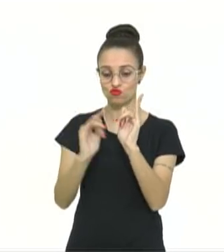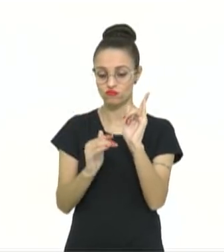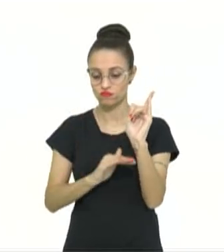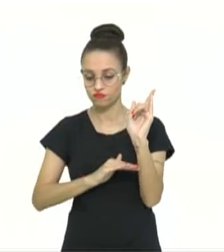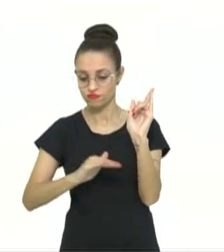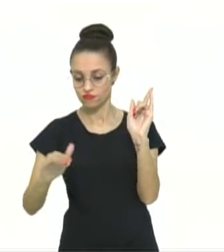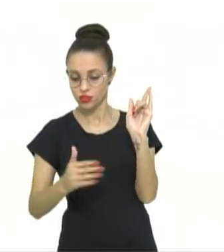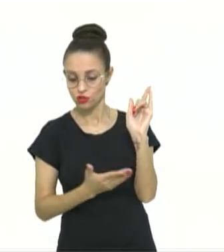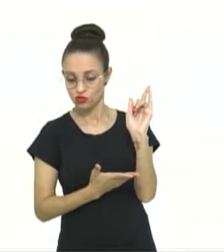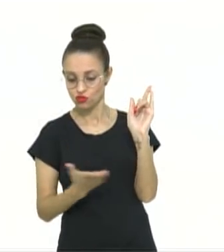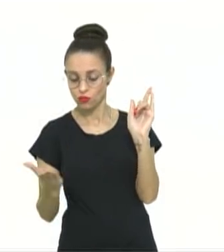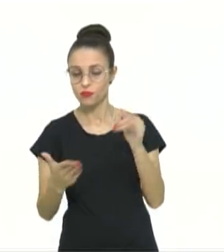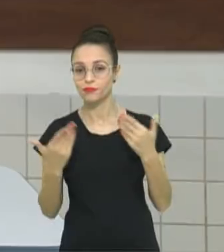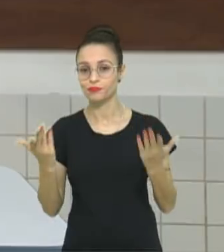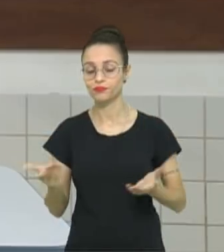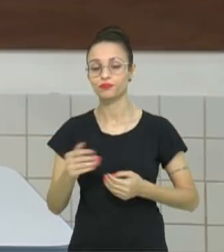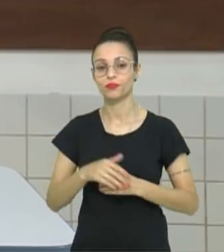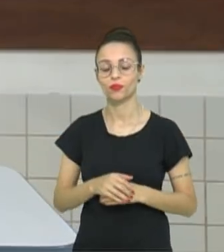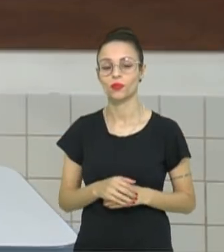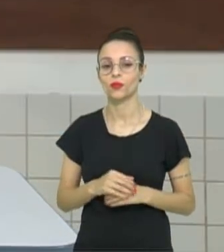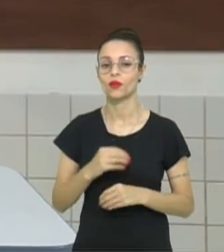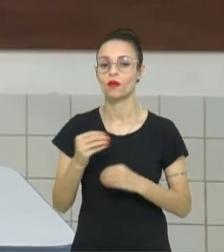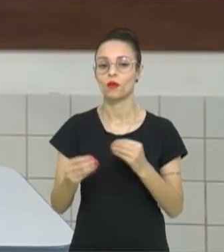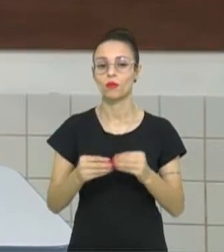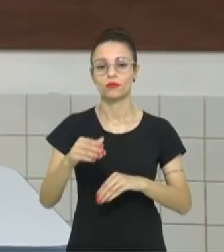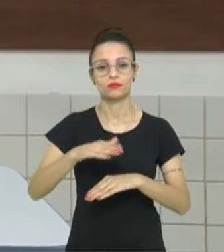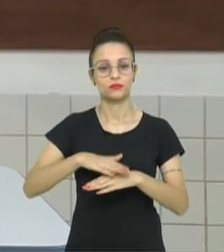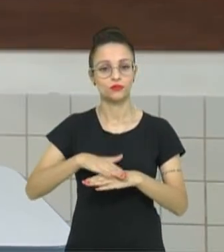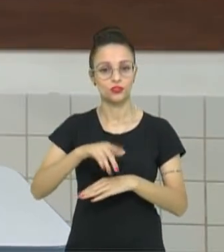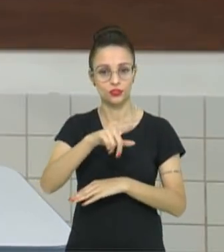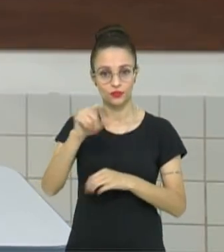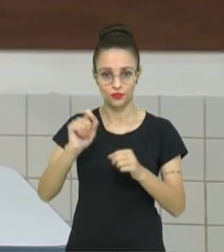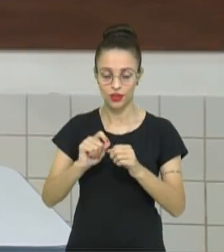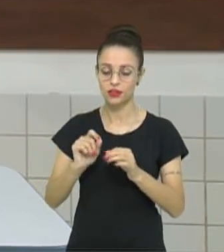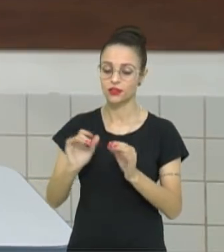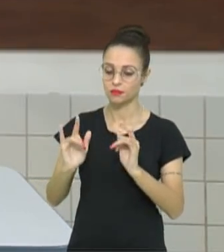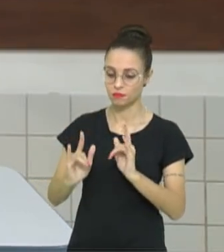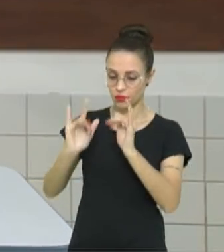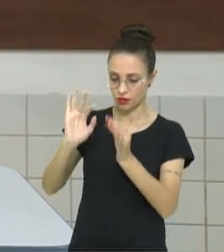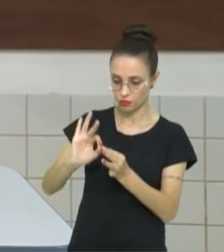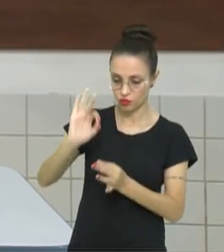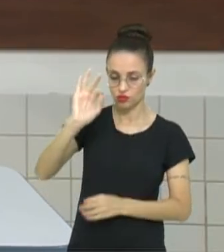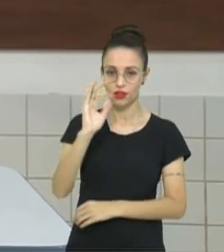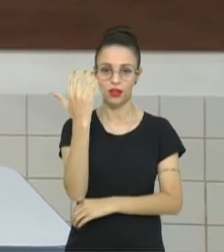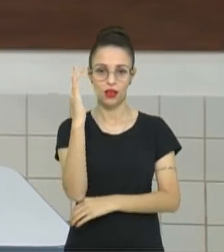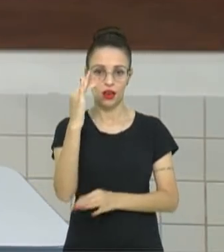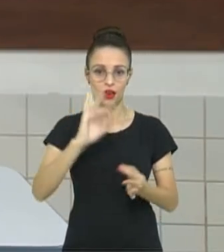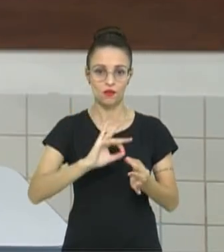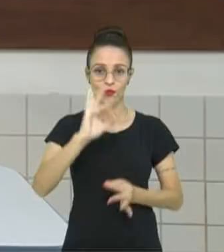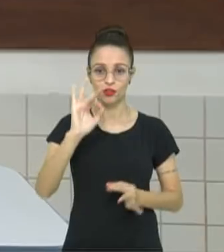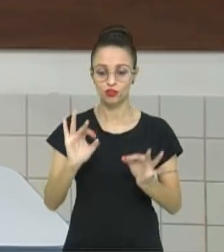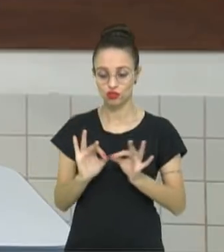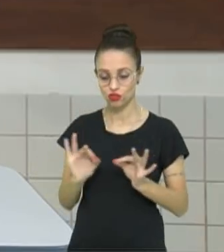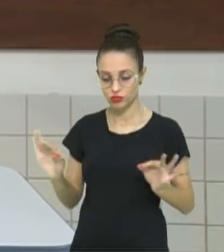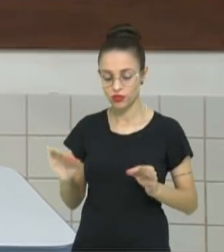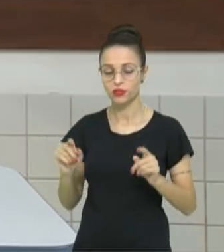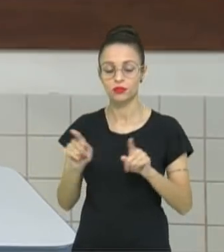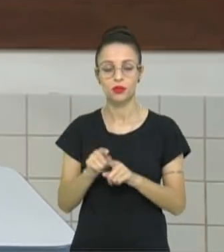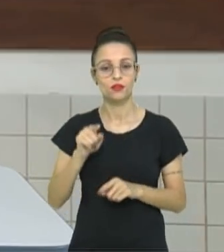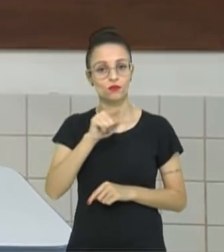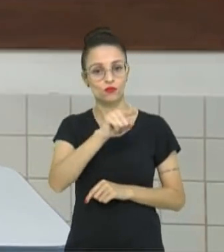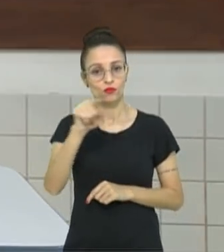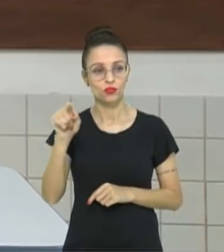você vai fazer na sua? Tirando as medidas do prédio, da árvore, né, a distância também, você